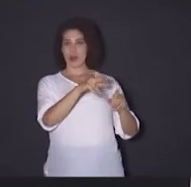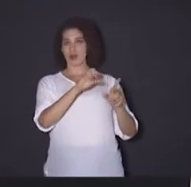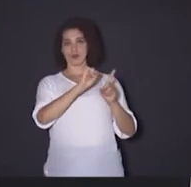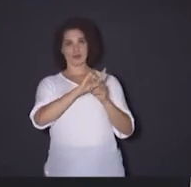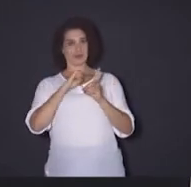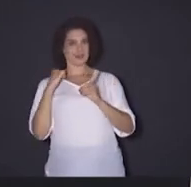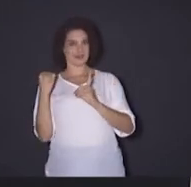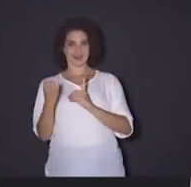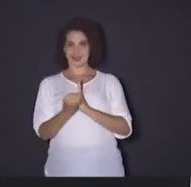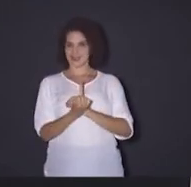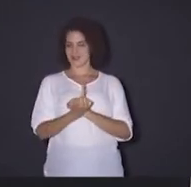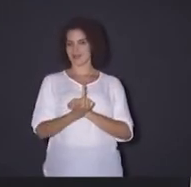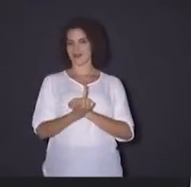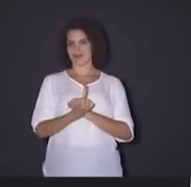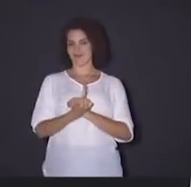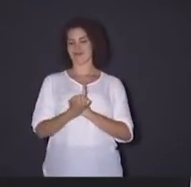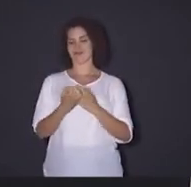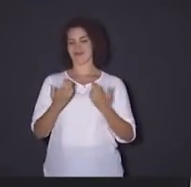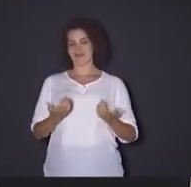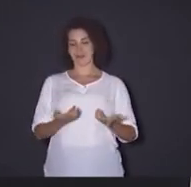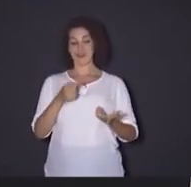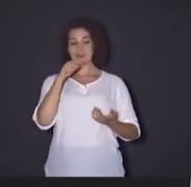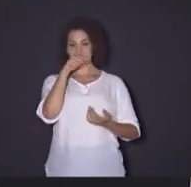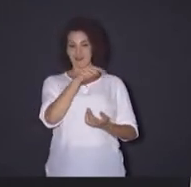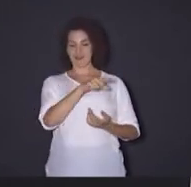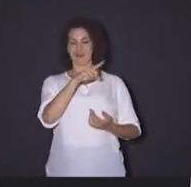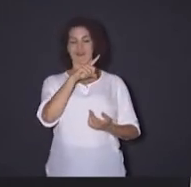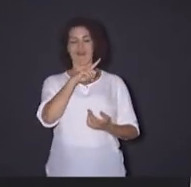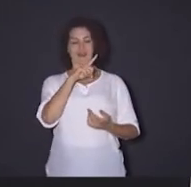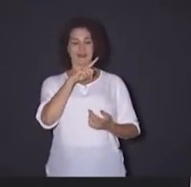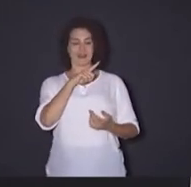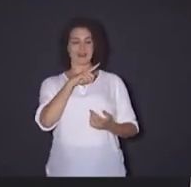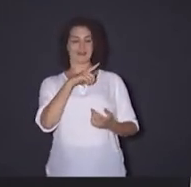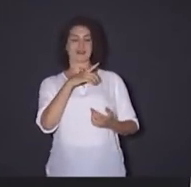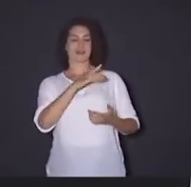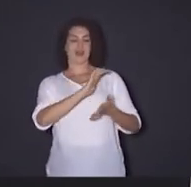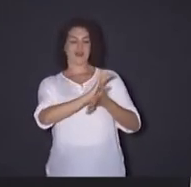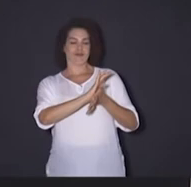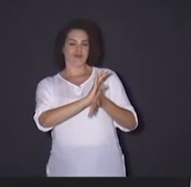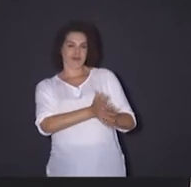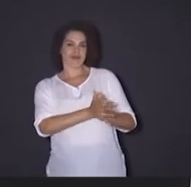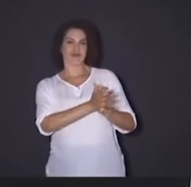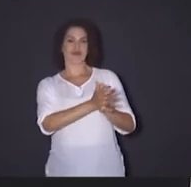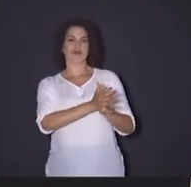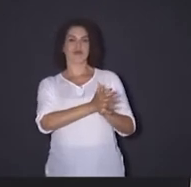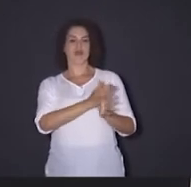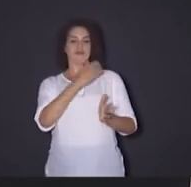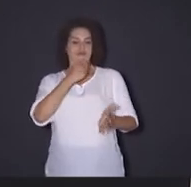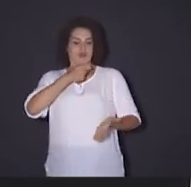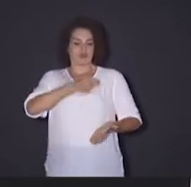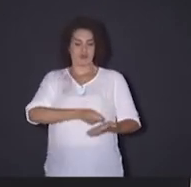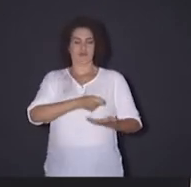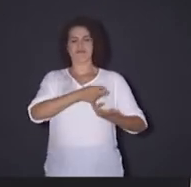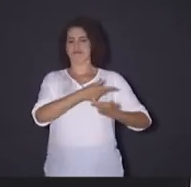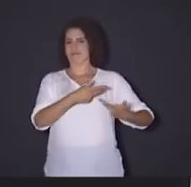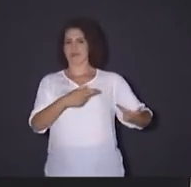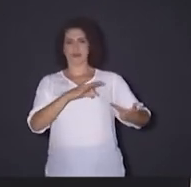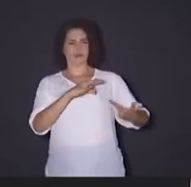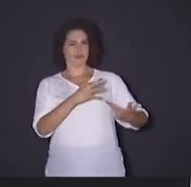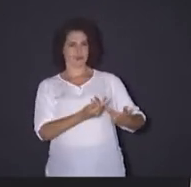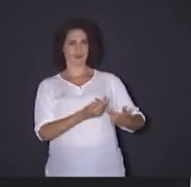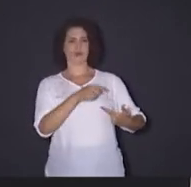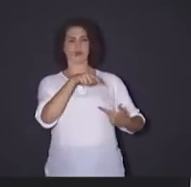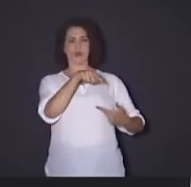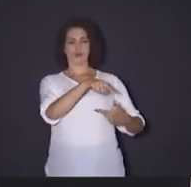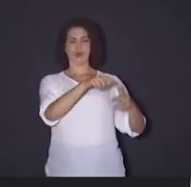normal então a gente lida lá dentro com intolerância eo racismo o machismo contudo o terreiro é um ambiente